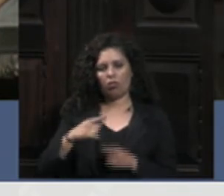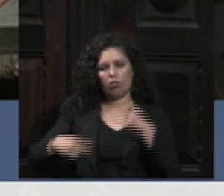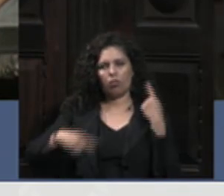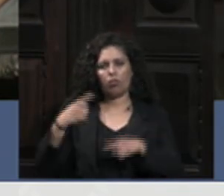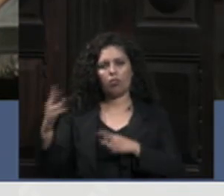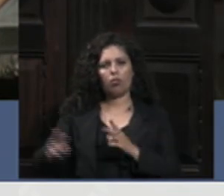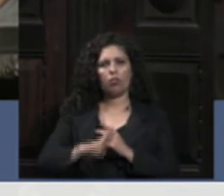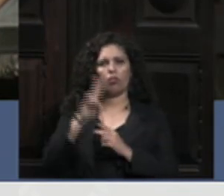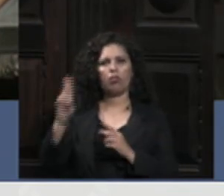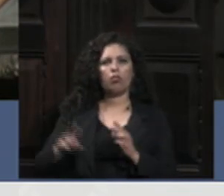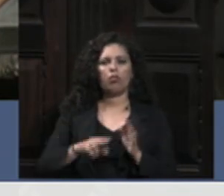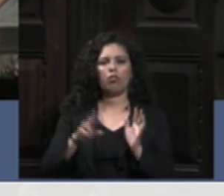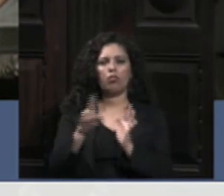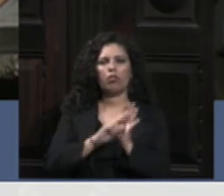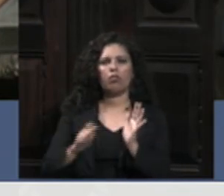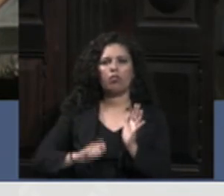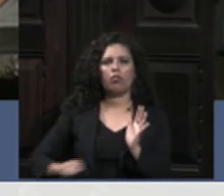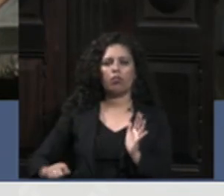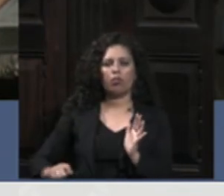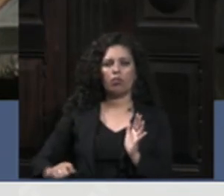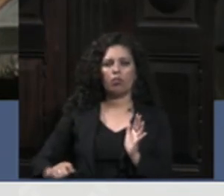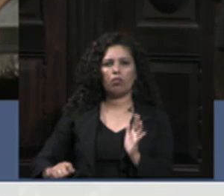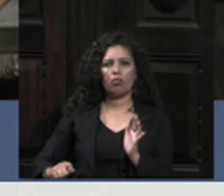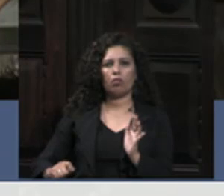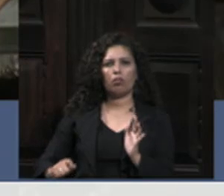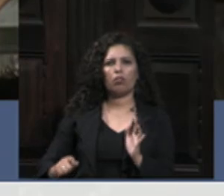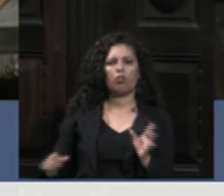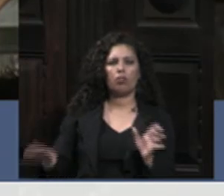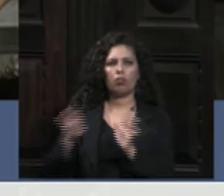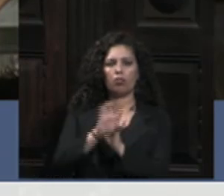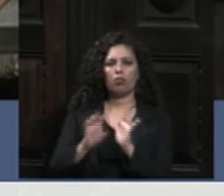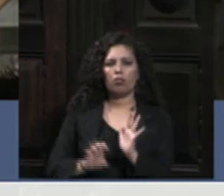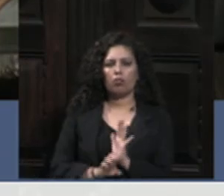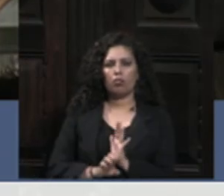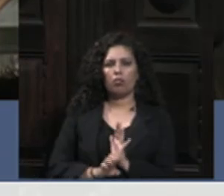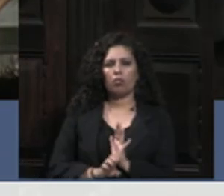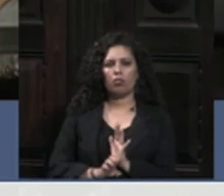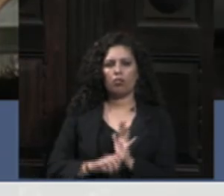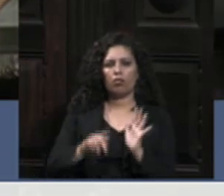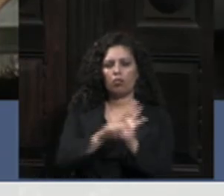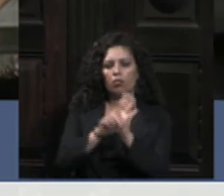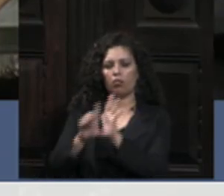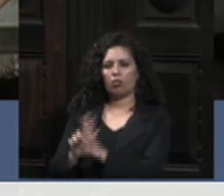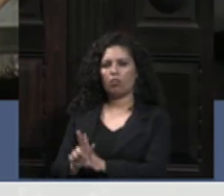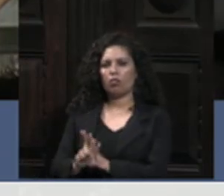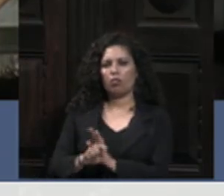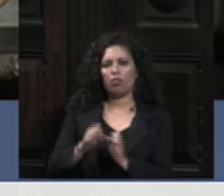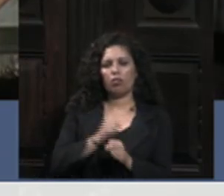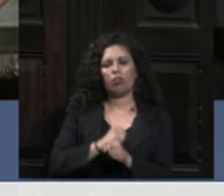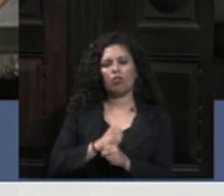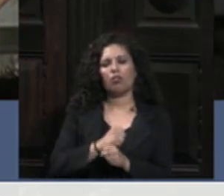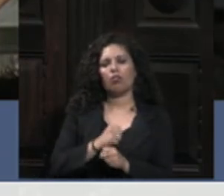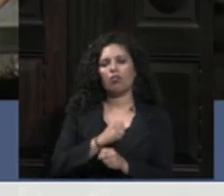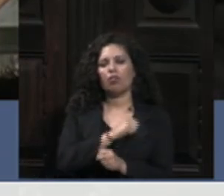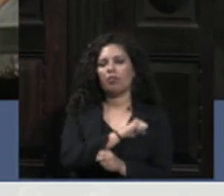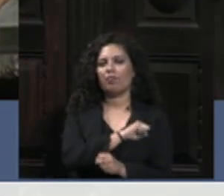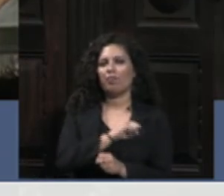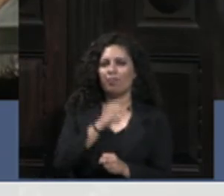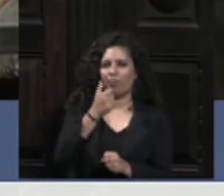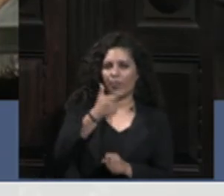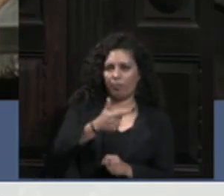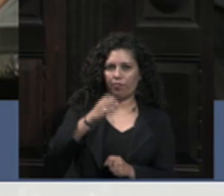discussão única, redação do vencido, assim emendada. Projeto de lei número